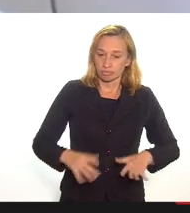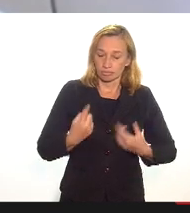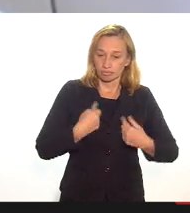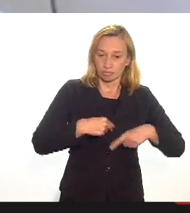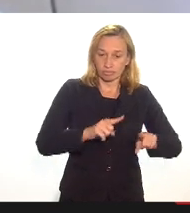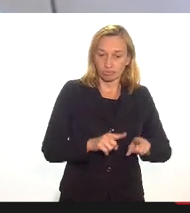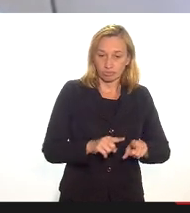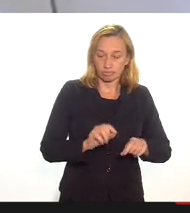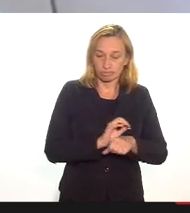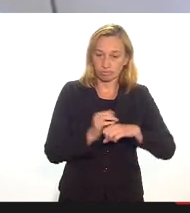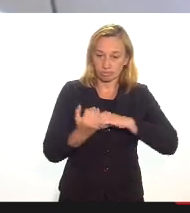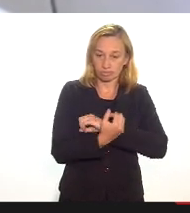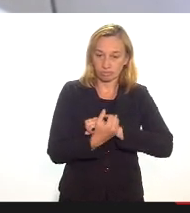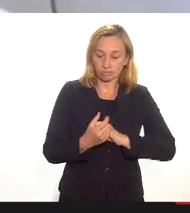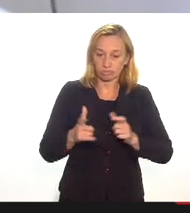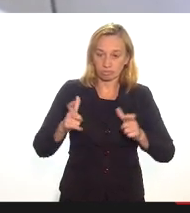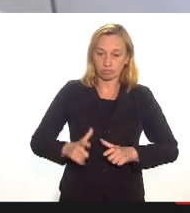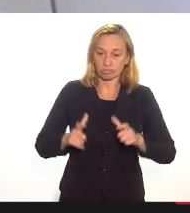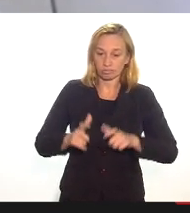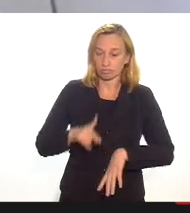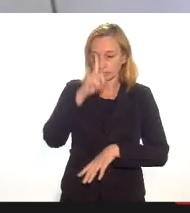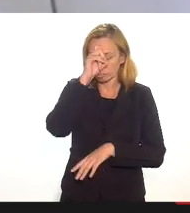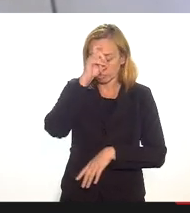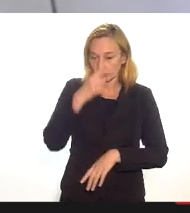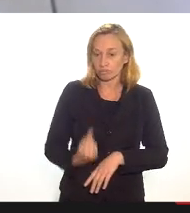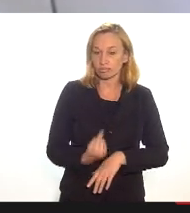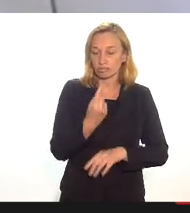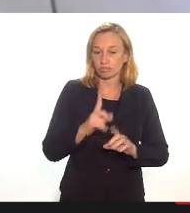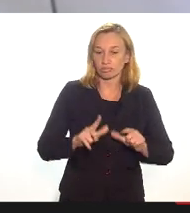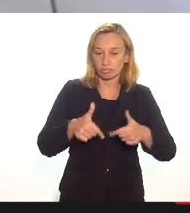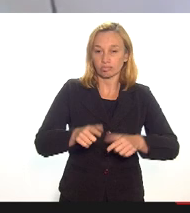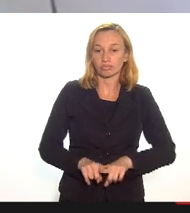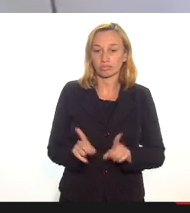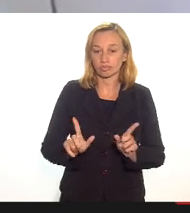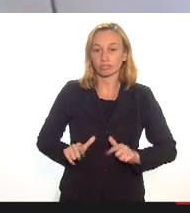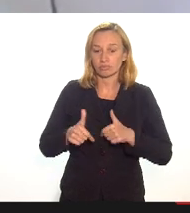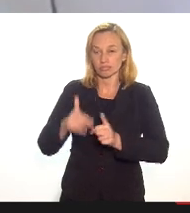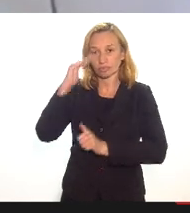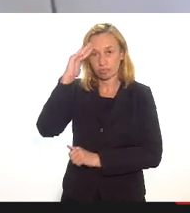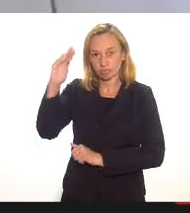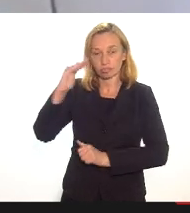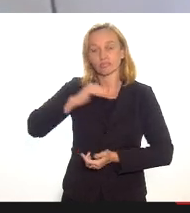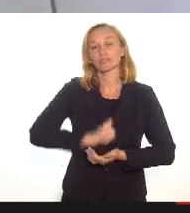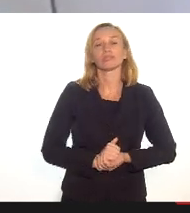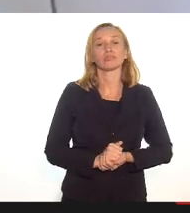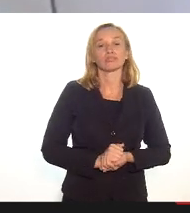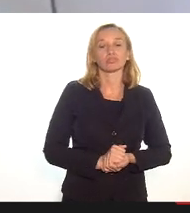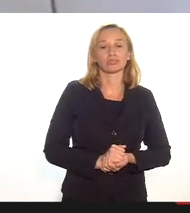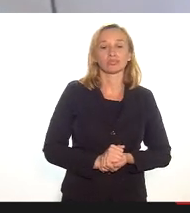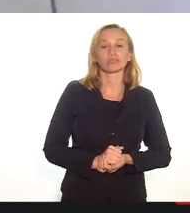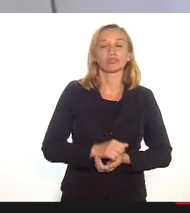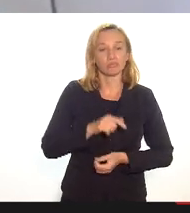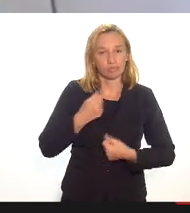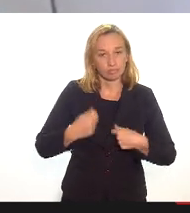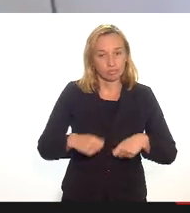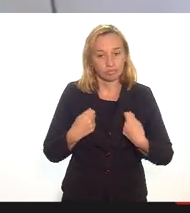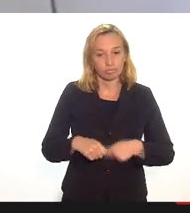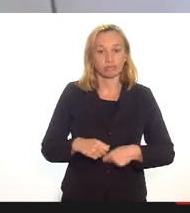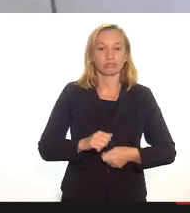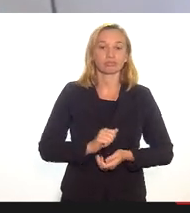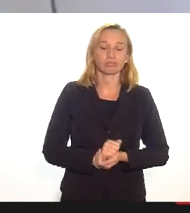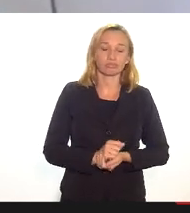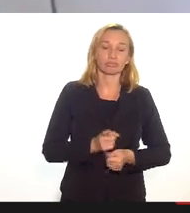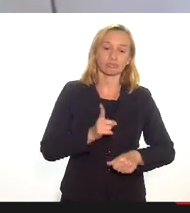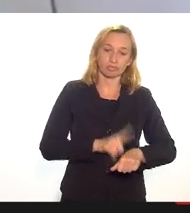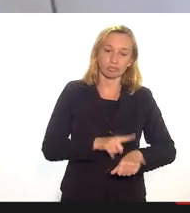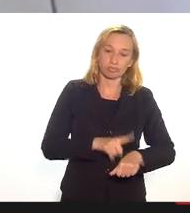a rede hospitalar ela não é a única ação, mas ela é uma ação necessária e nesse momento a gente ter